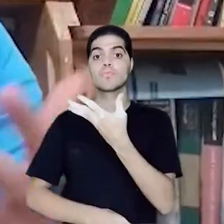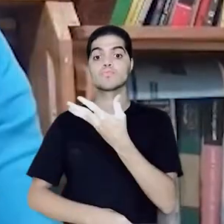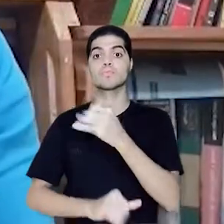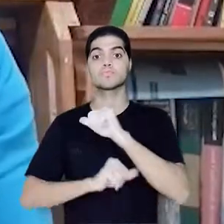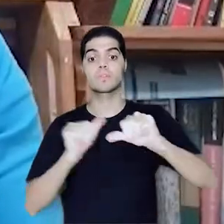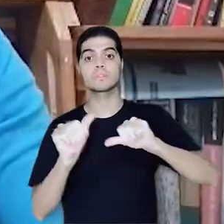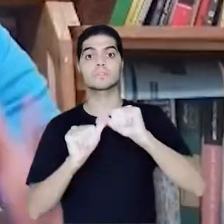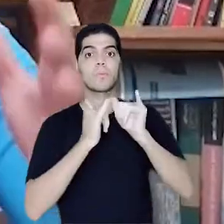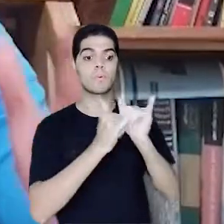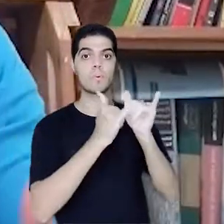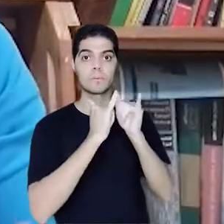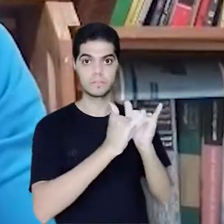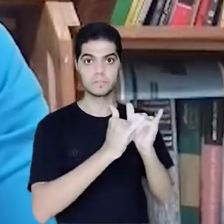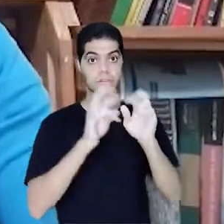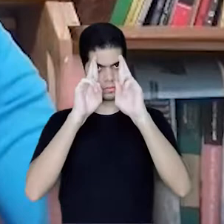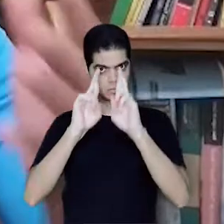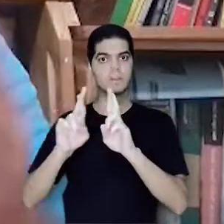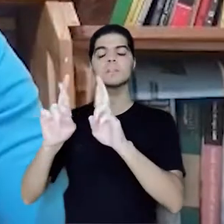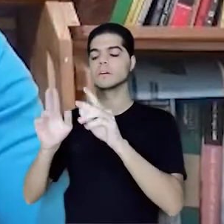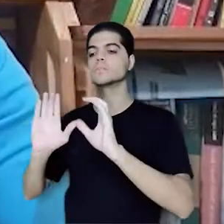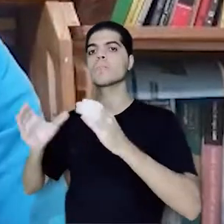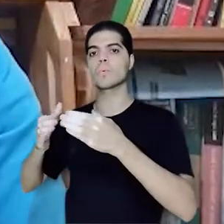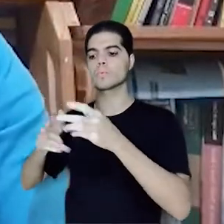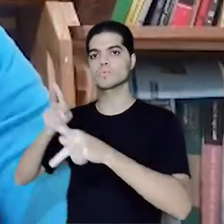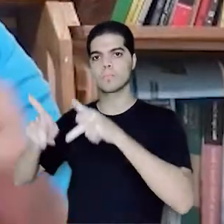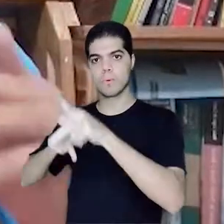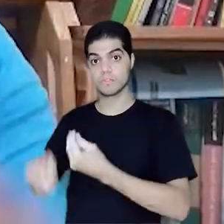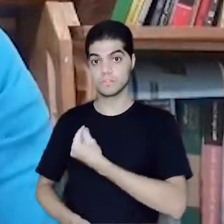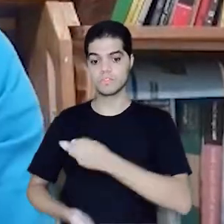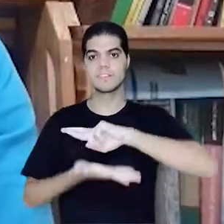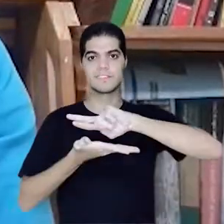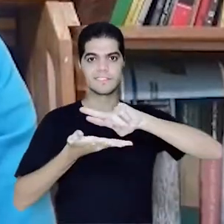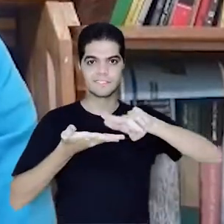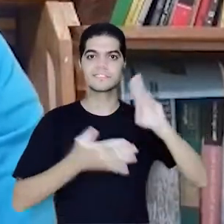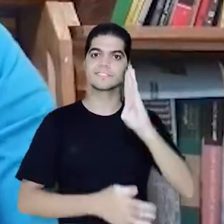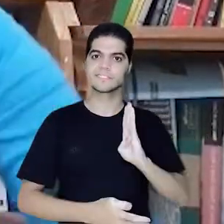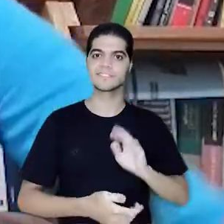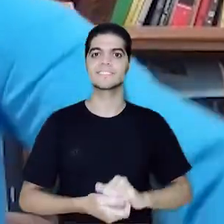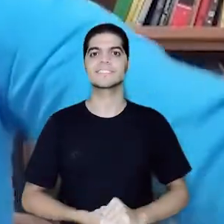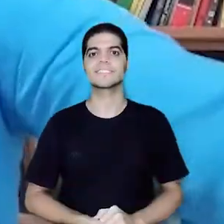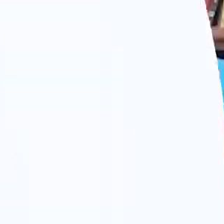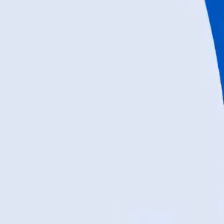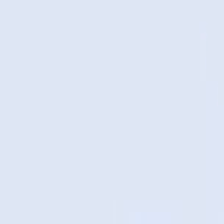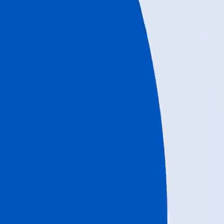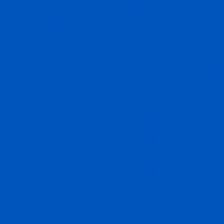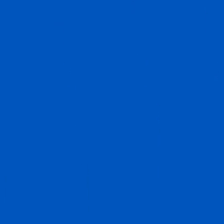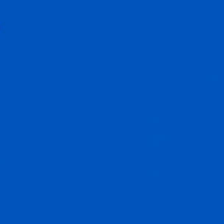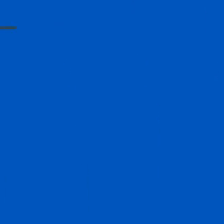transição energética, respeitando os povos originários e a diversidade brasileira.